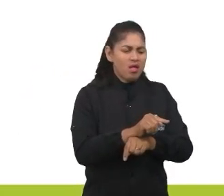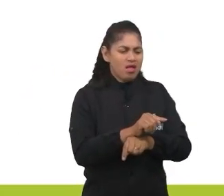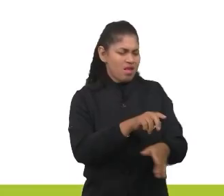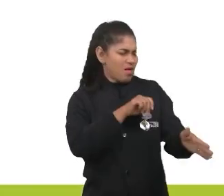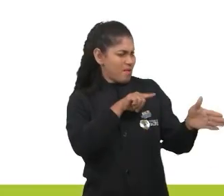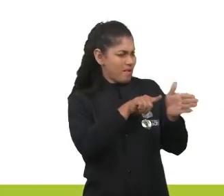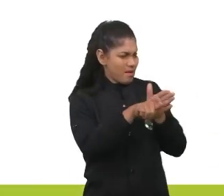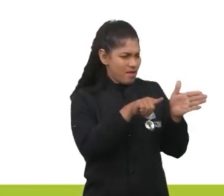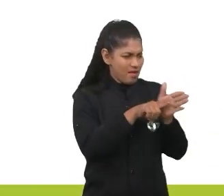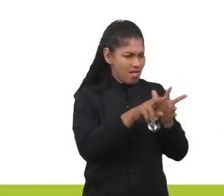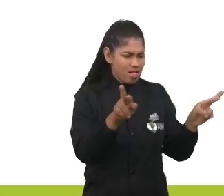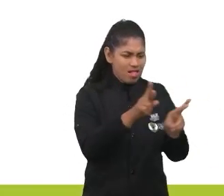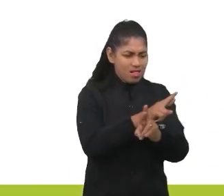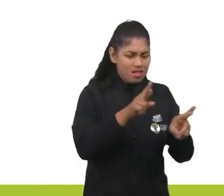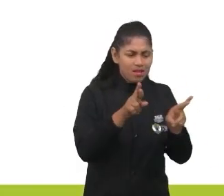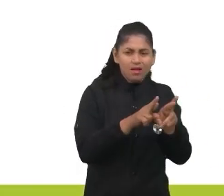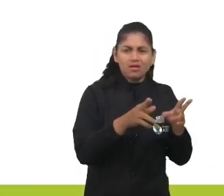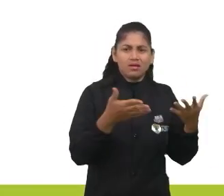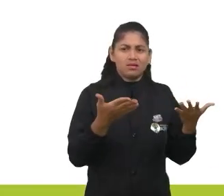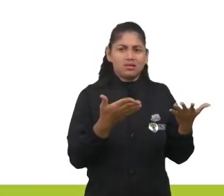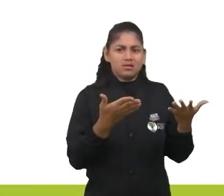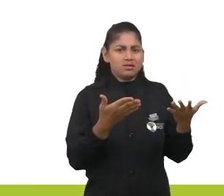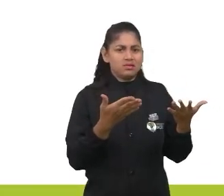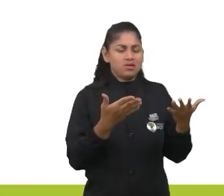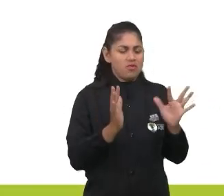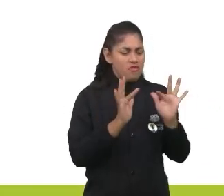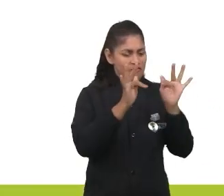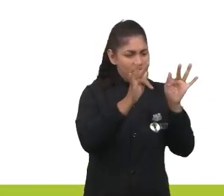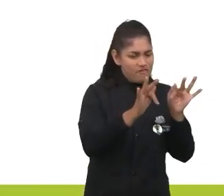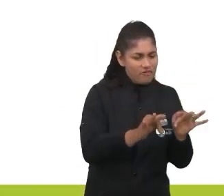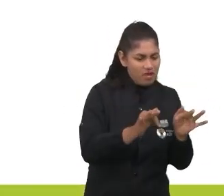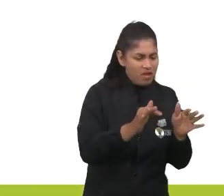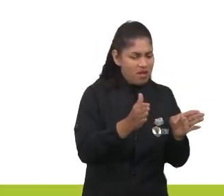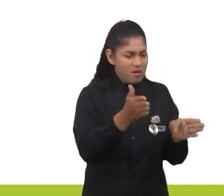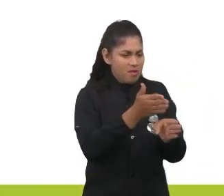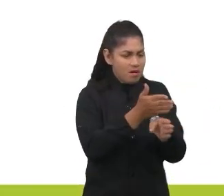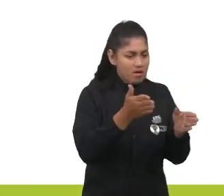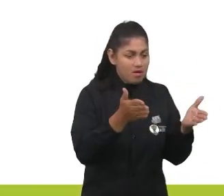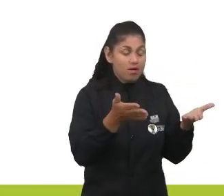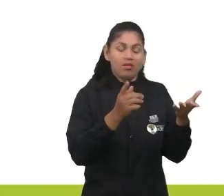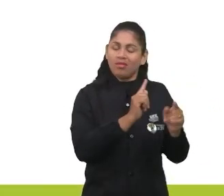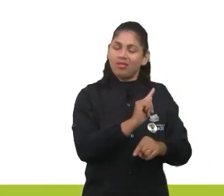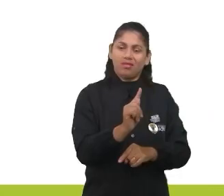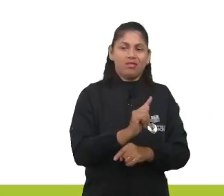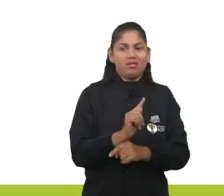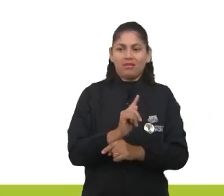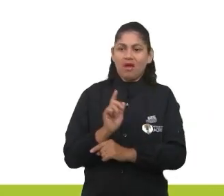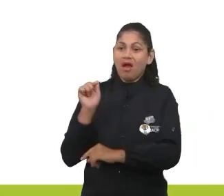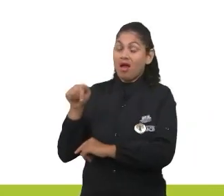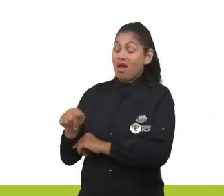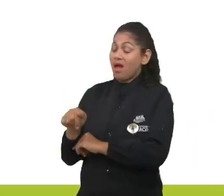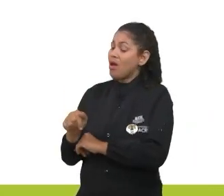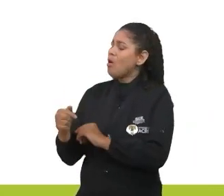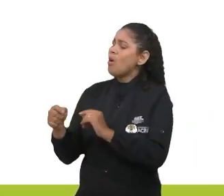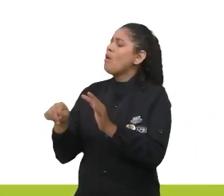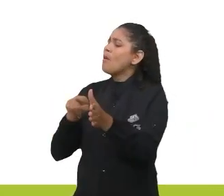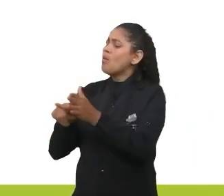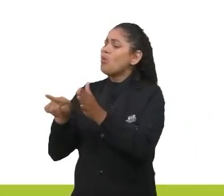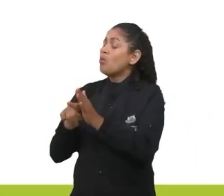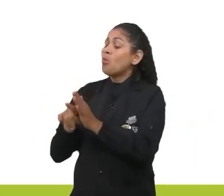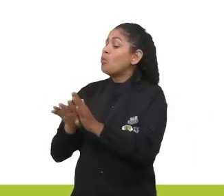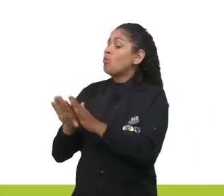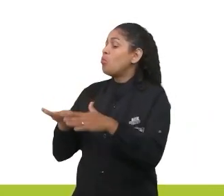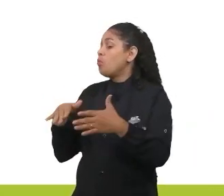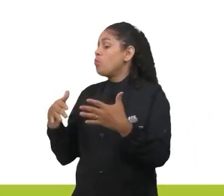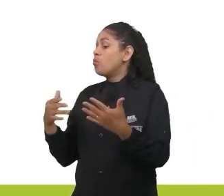entre meios e fins em suas ações. Já a razão comunicativa se pergunta pelo valor